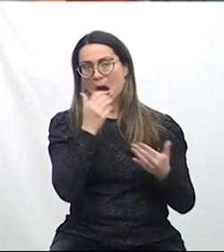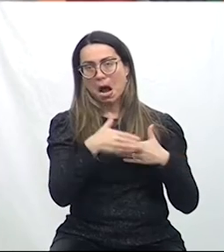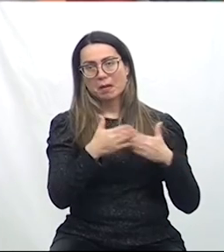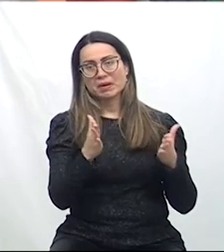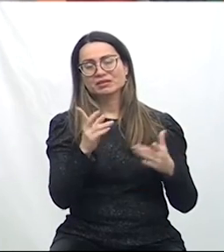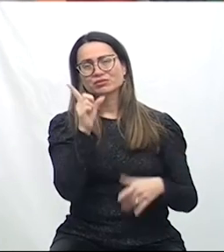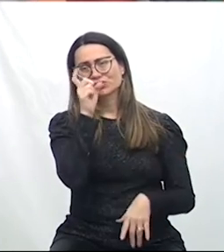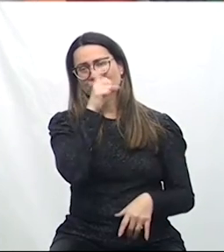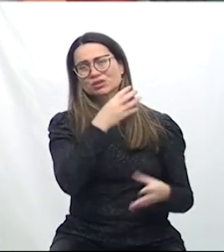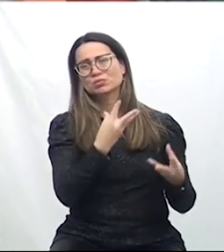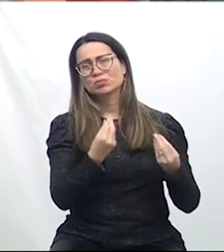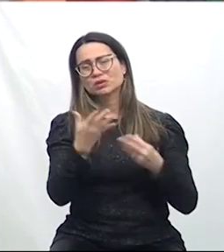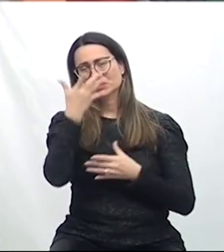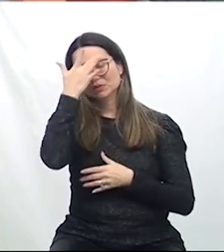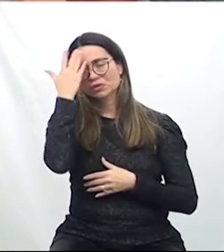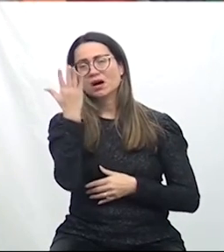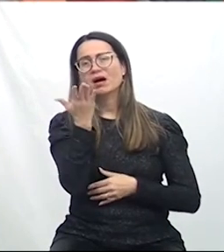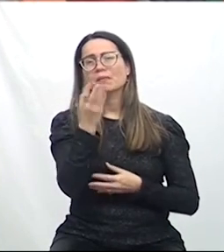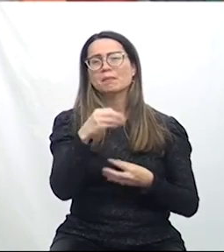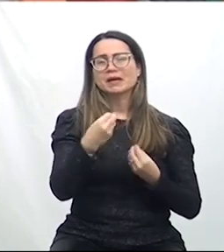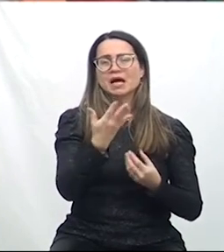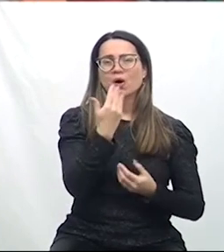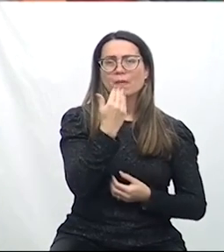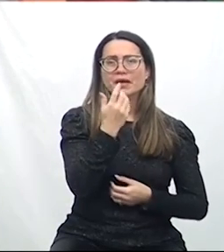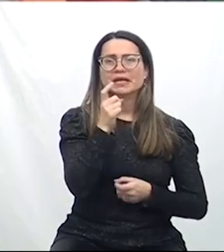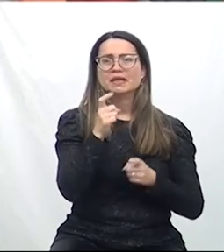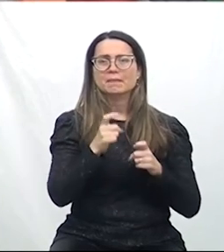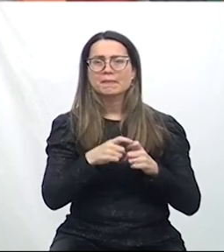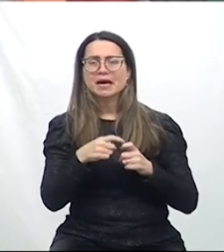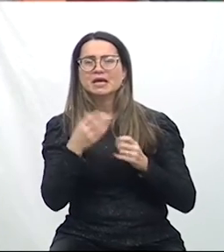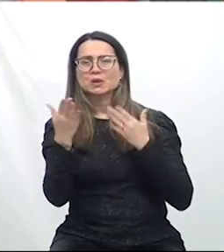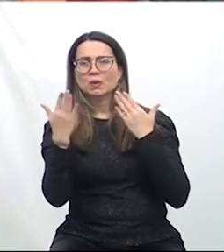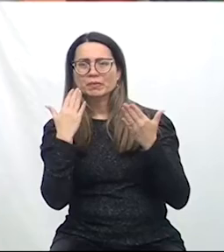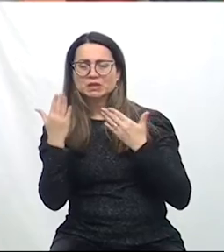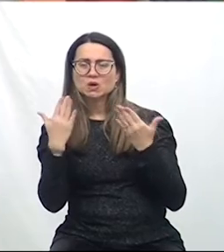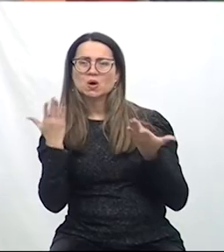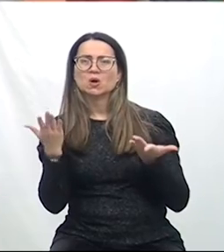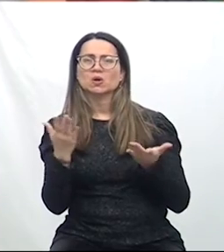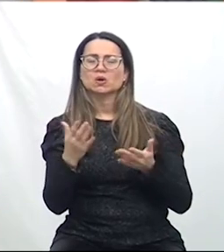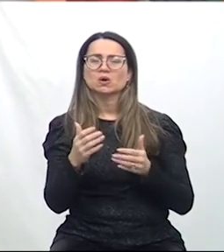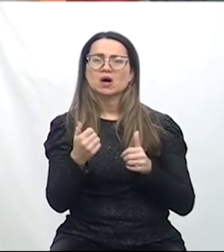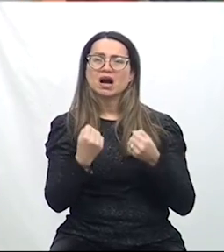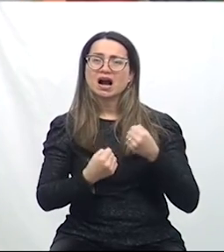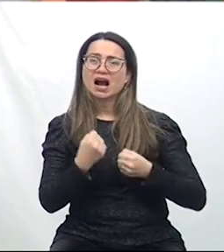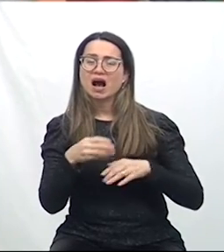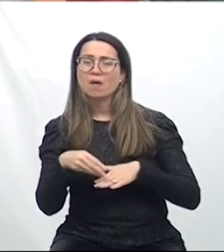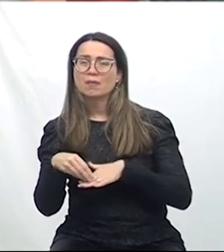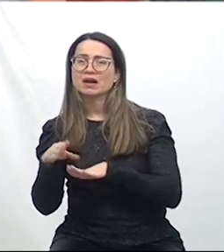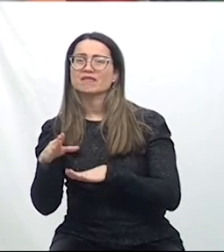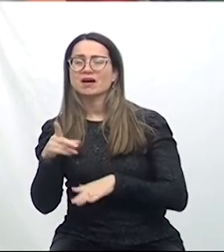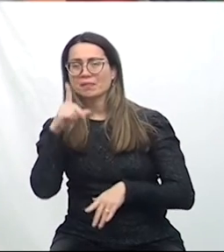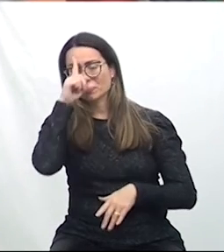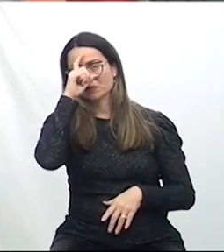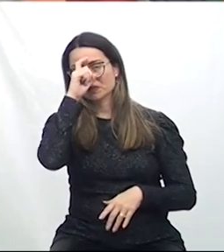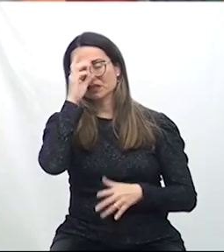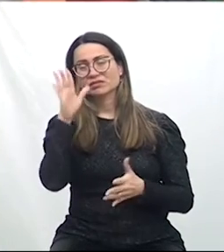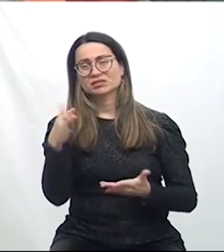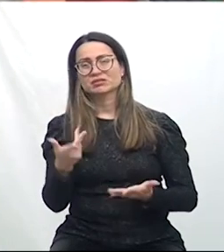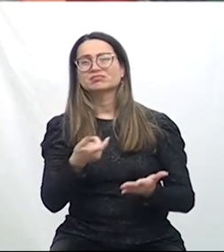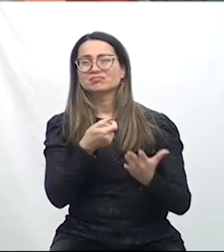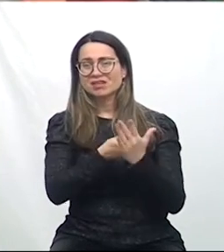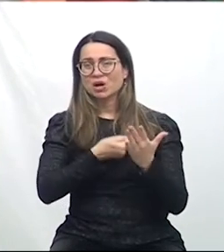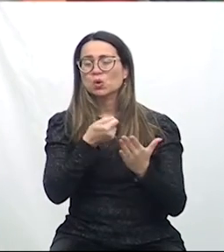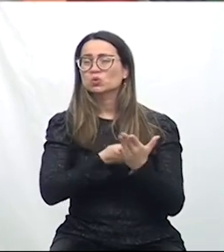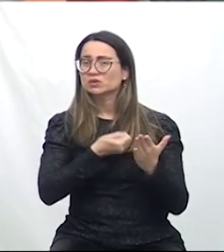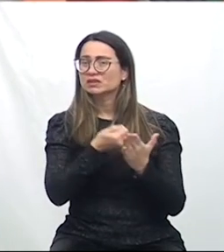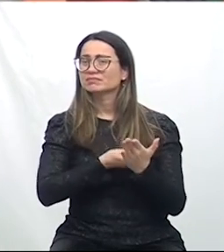para alimentar, para médico, psicólogo, assistência médica, carro para trazer e levar para o hospital. Demora, é uma